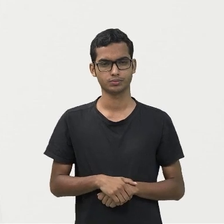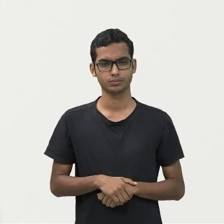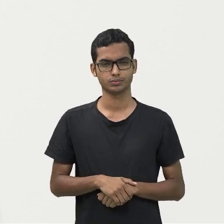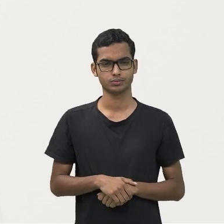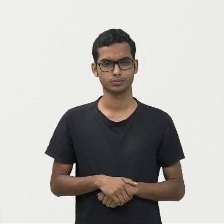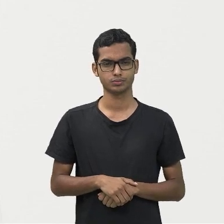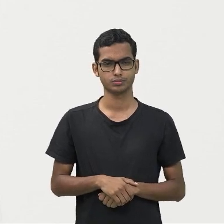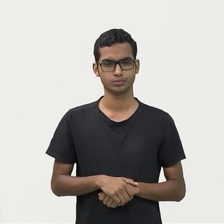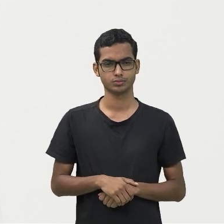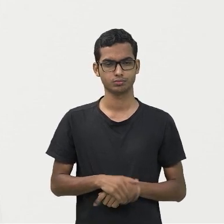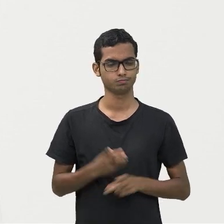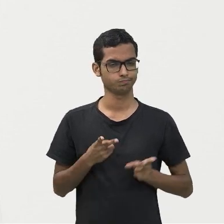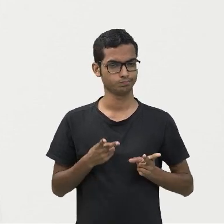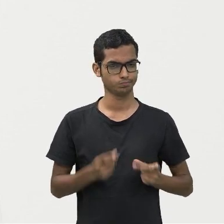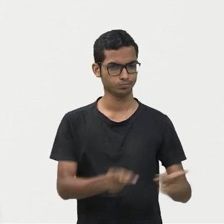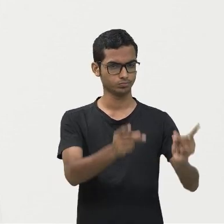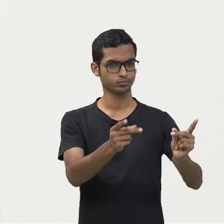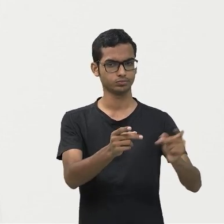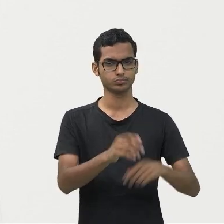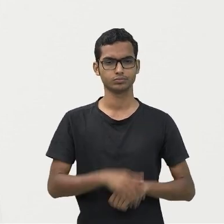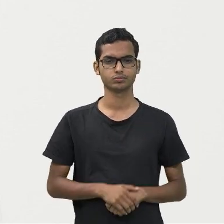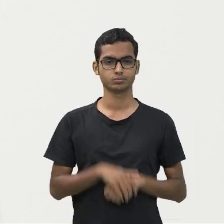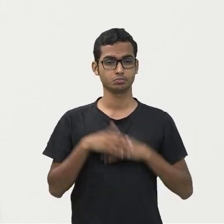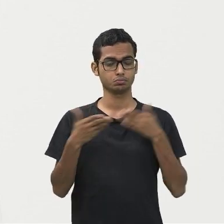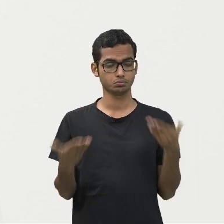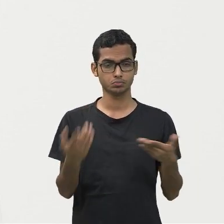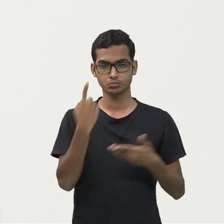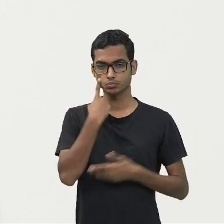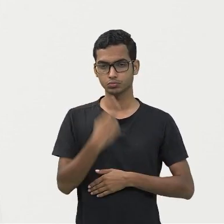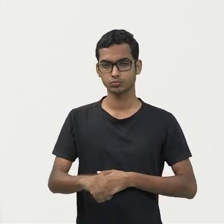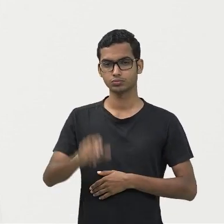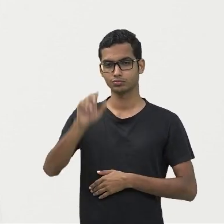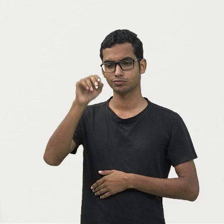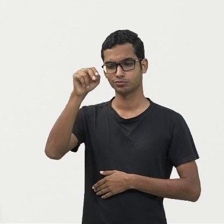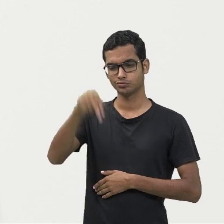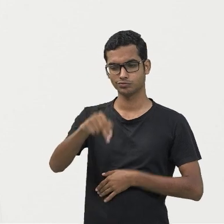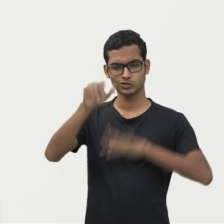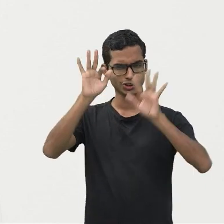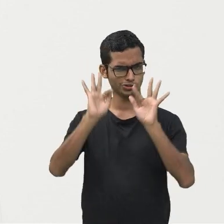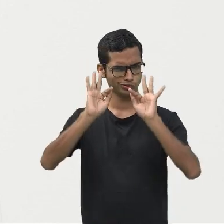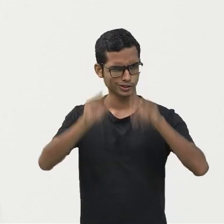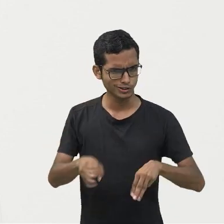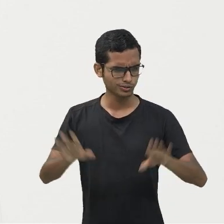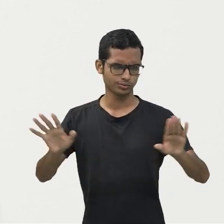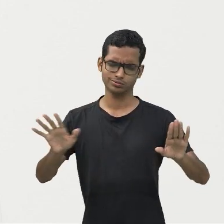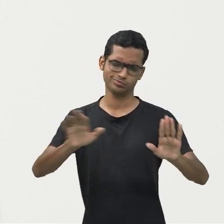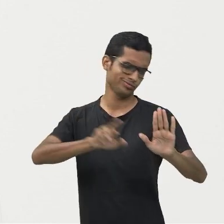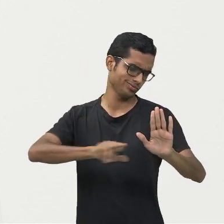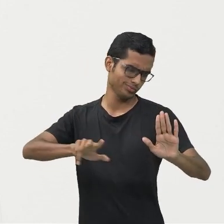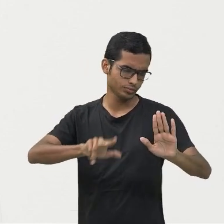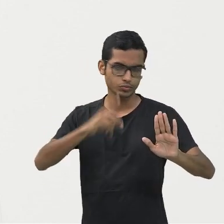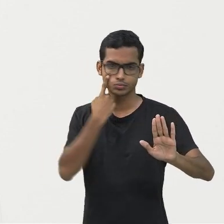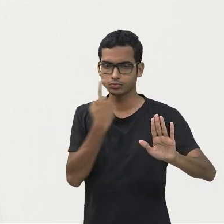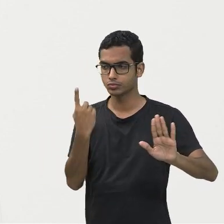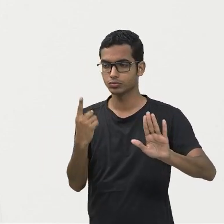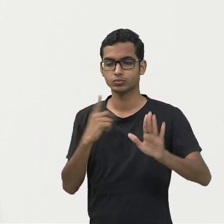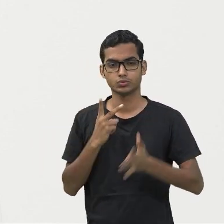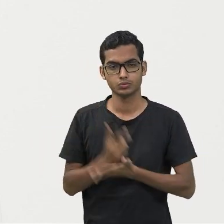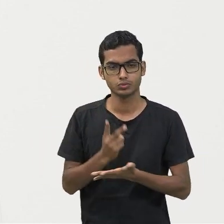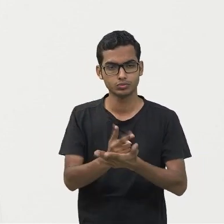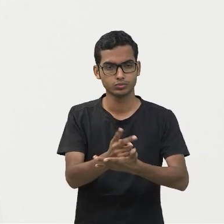infinita, tá? Então, ela vai acabar no N? Lógico que não, né? Então, ela segue,